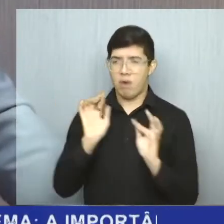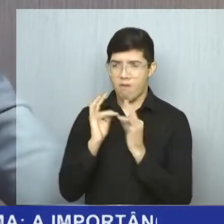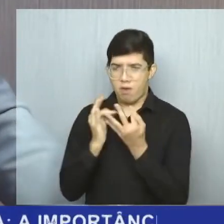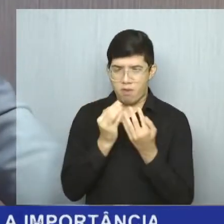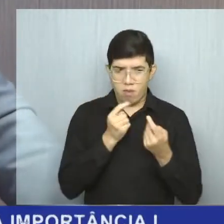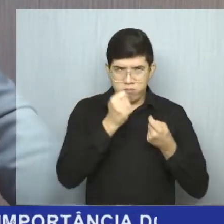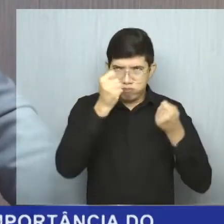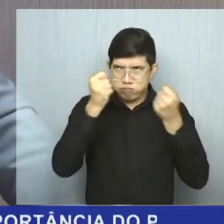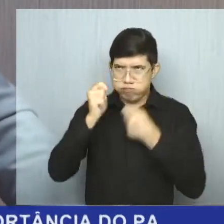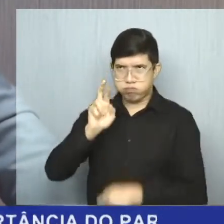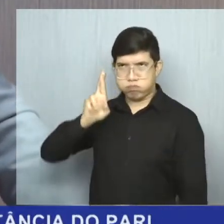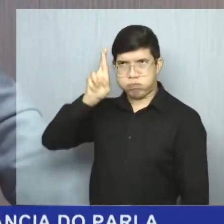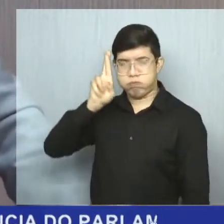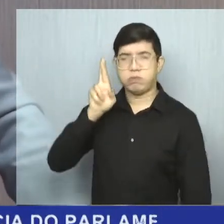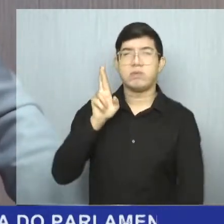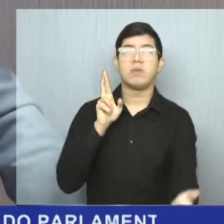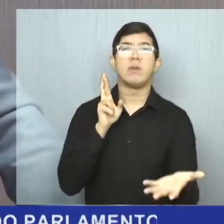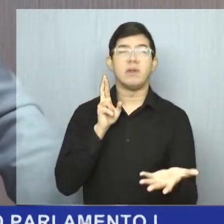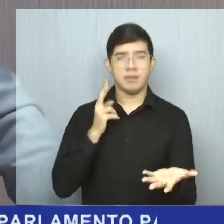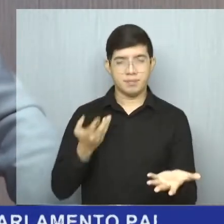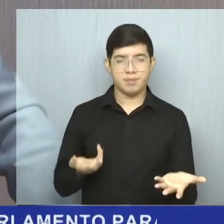para fazer pesquisa toda semana.